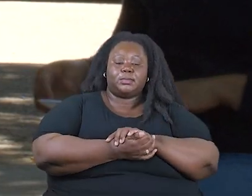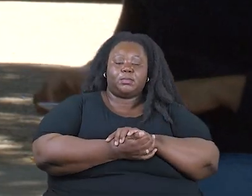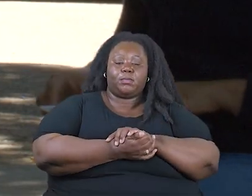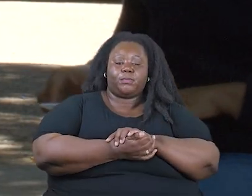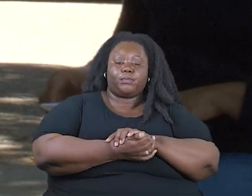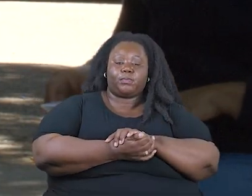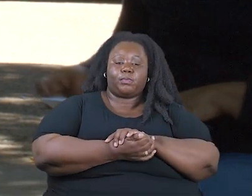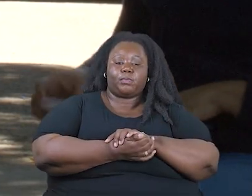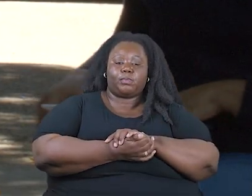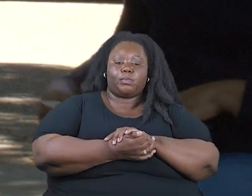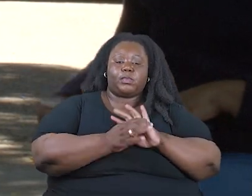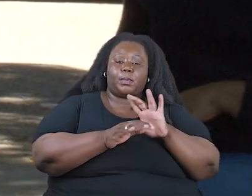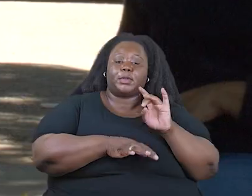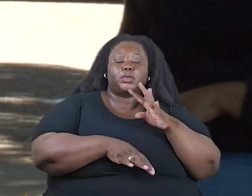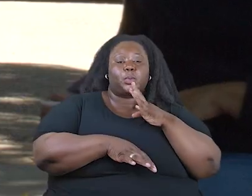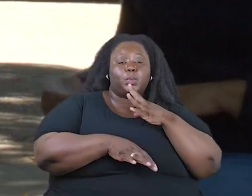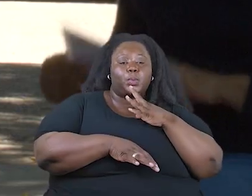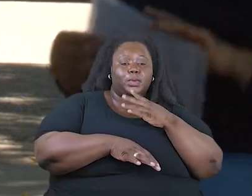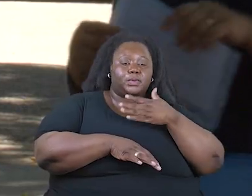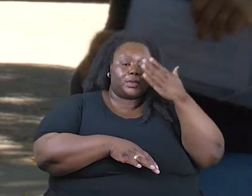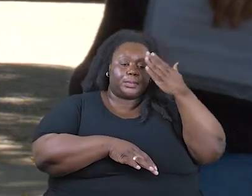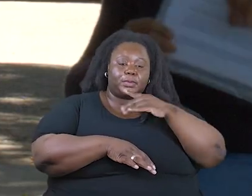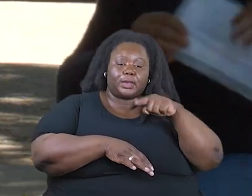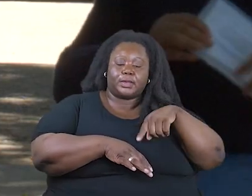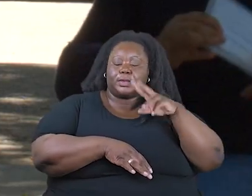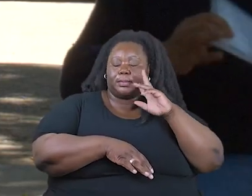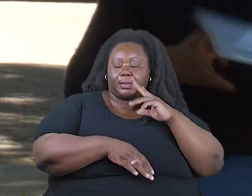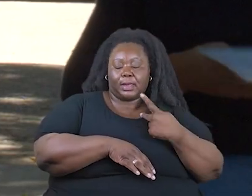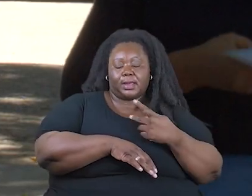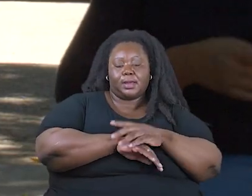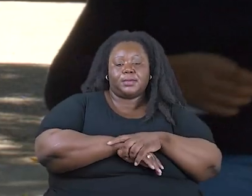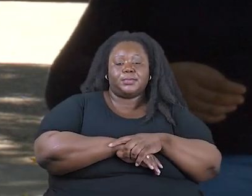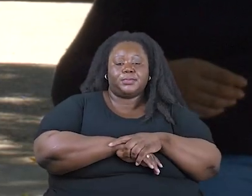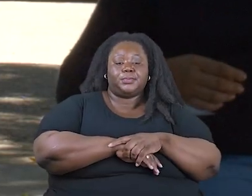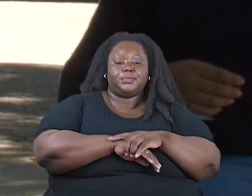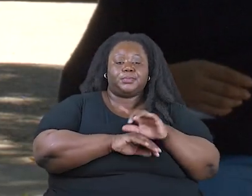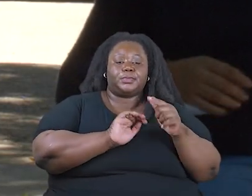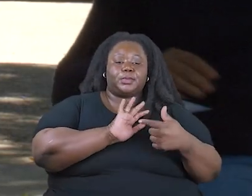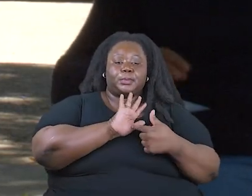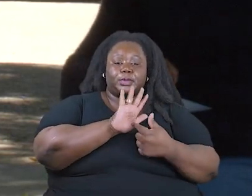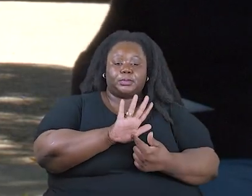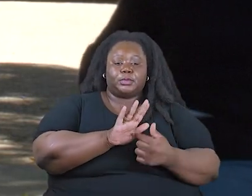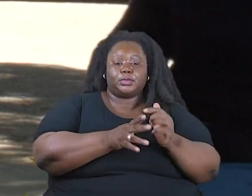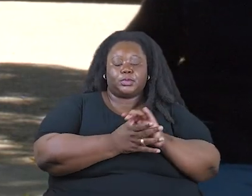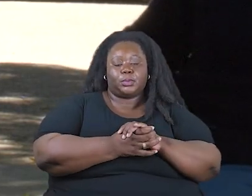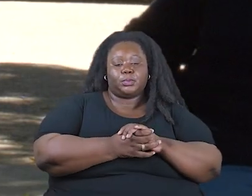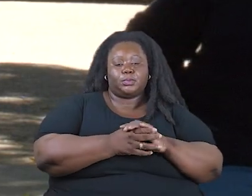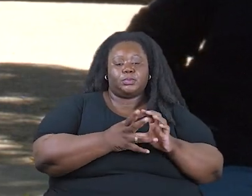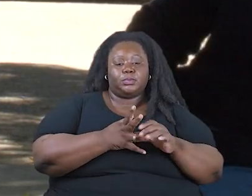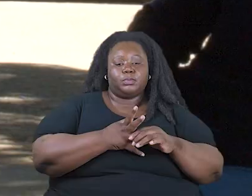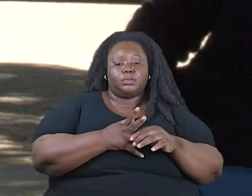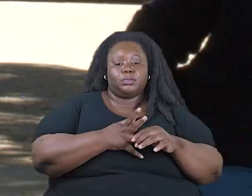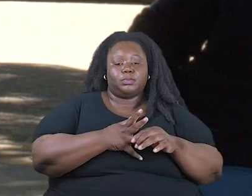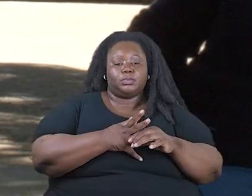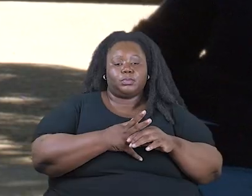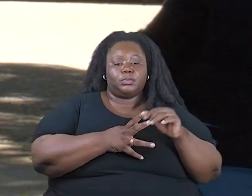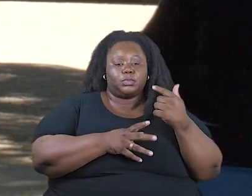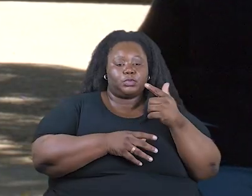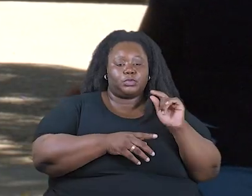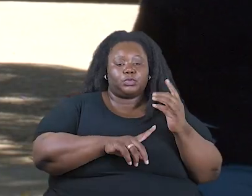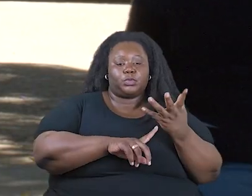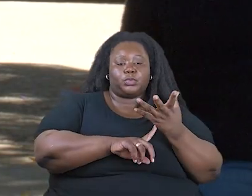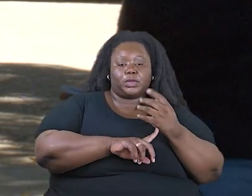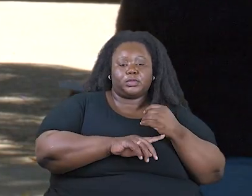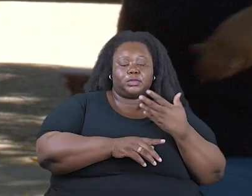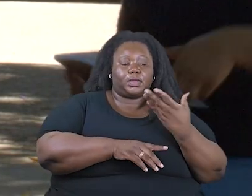90. Mas só fui conhecer ele pessoalmente aqui em Belo Horizonte, numa exposição de um outro artista, um